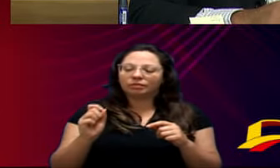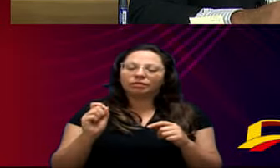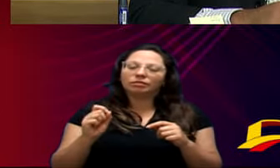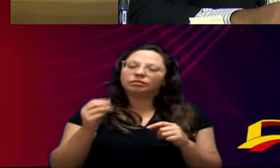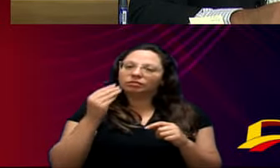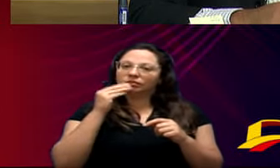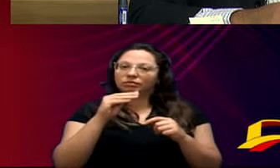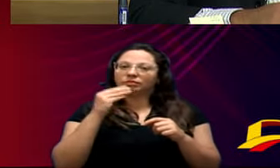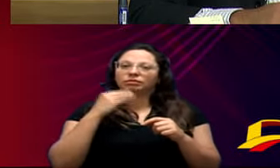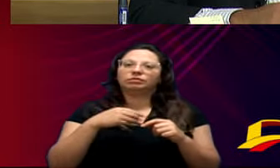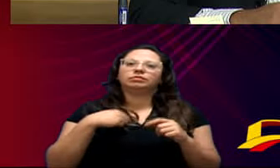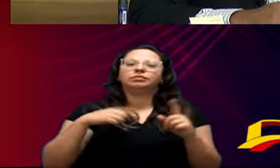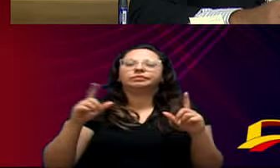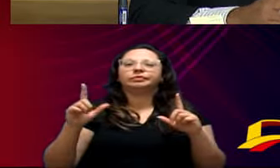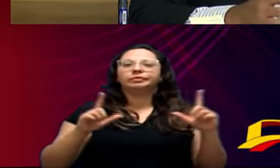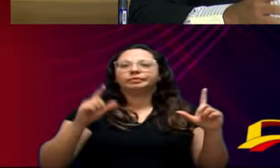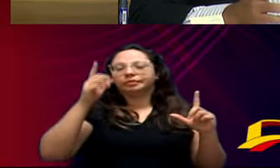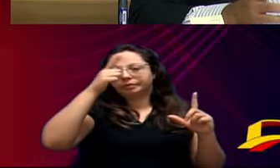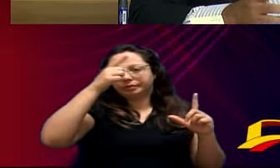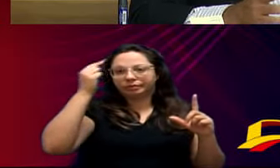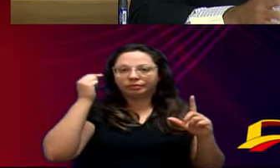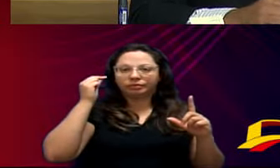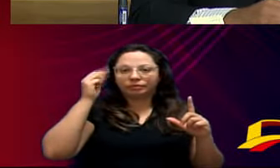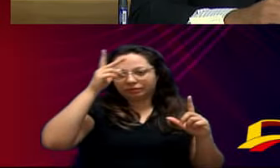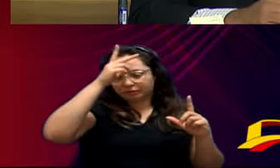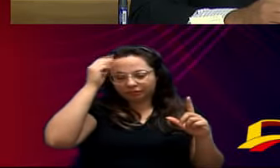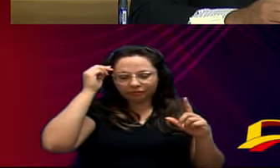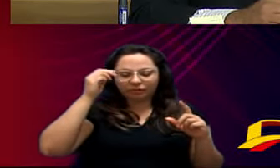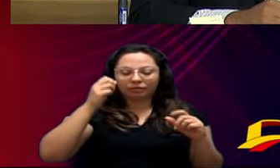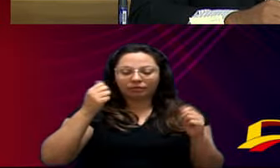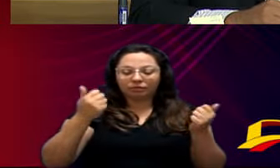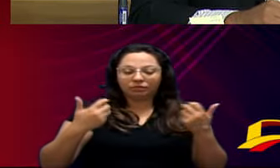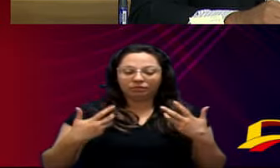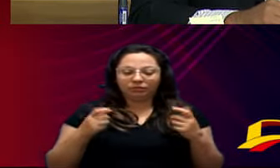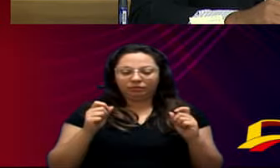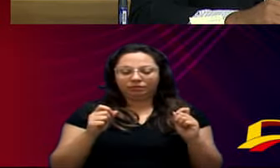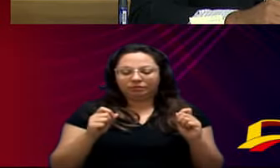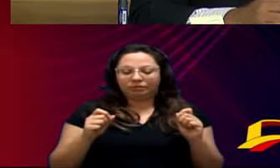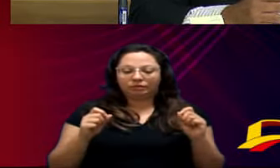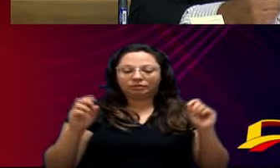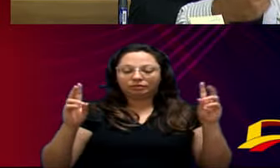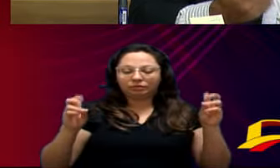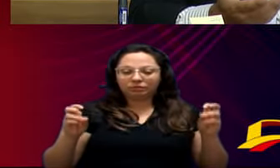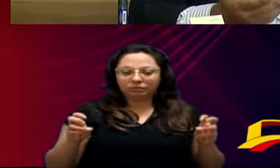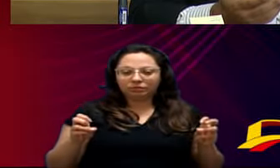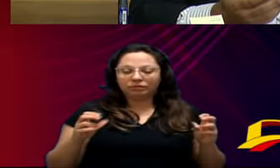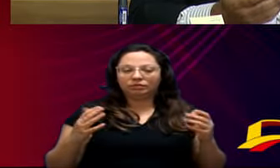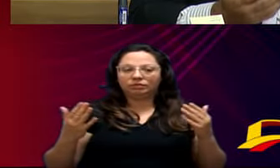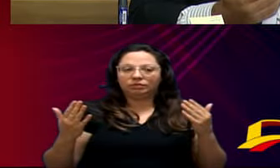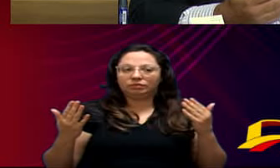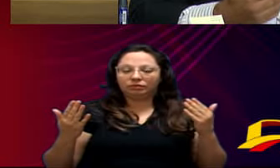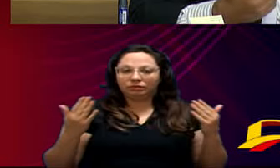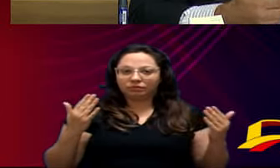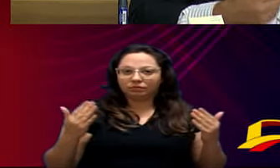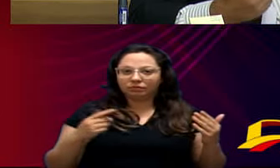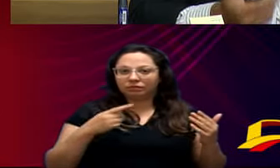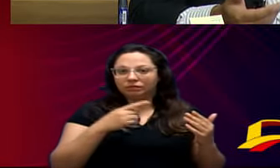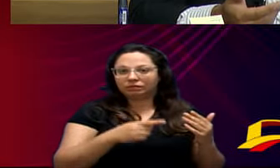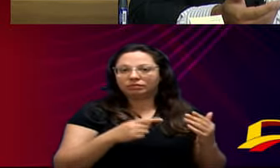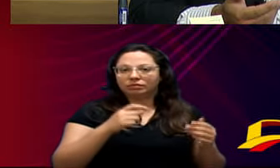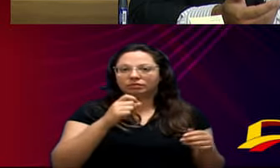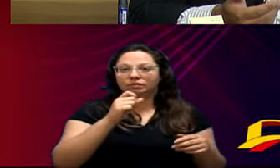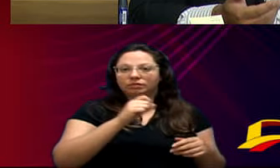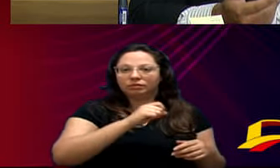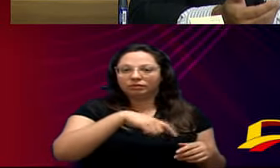eh pra gente conseguir esse eh conceitualizar e difundir a questão do plantio e da